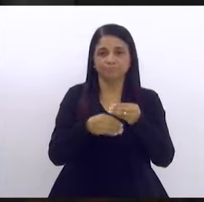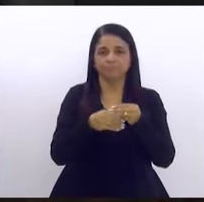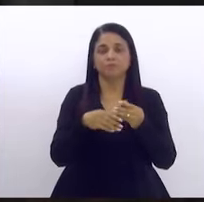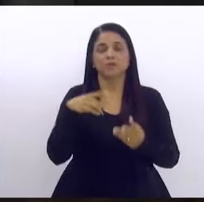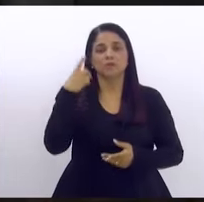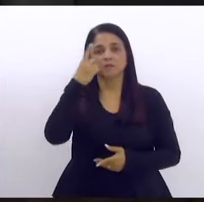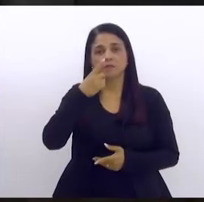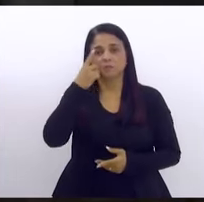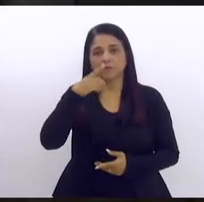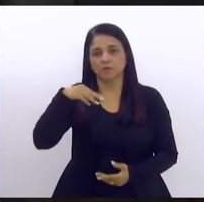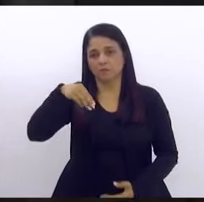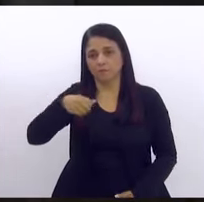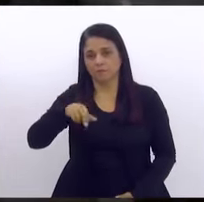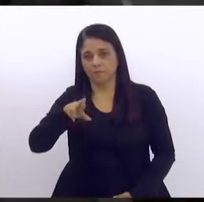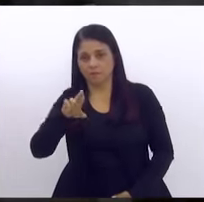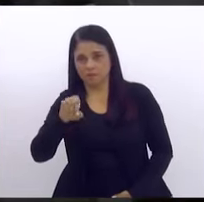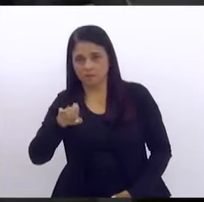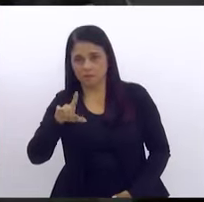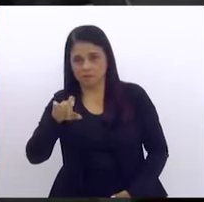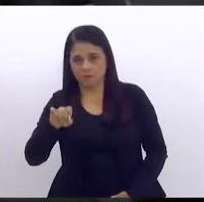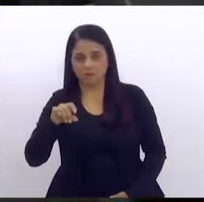deputado Marcelo Dino.